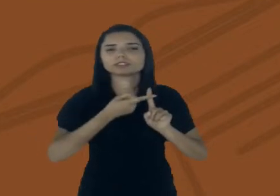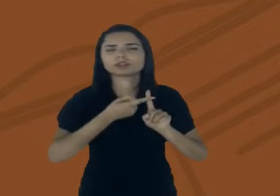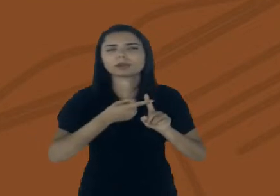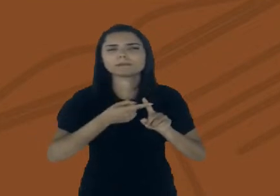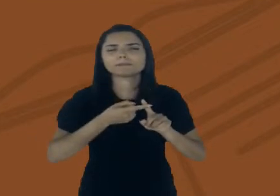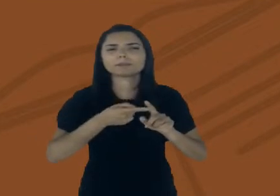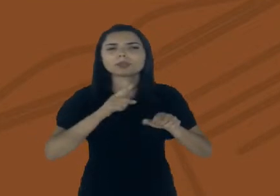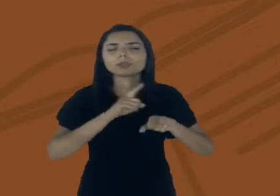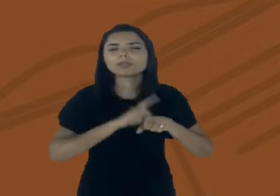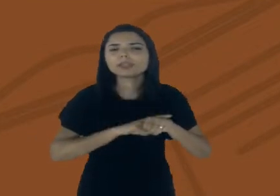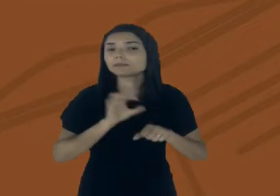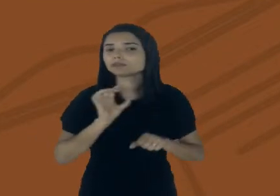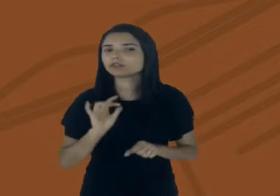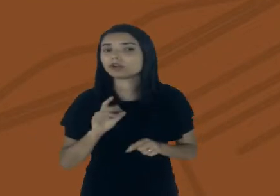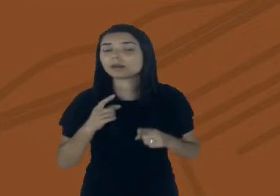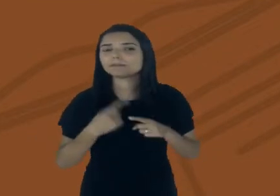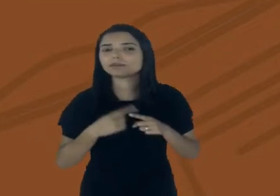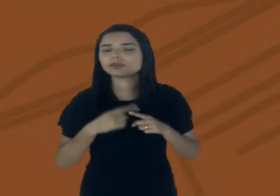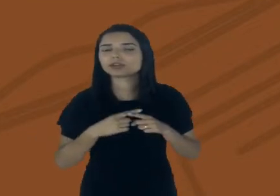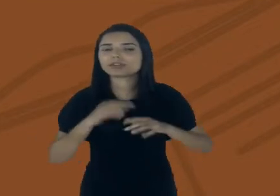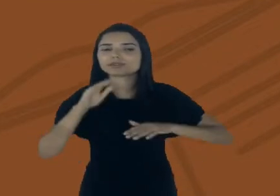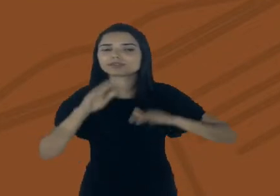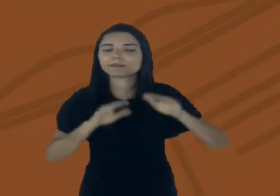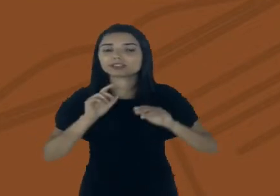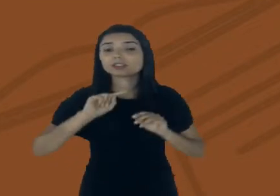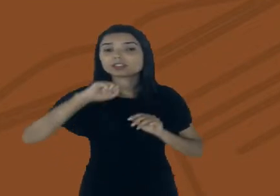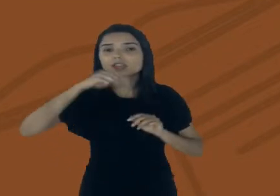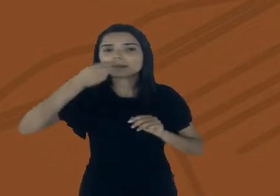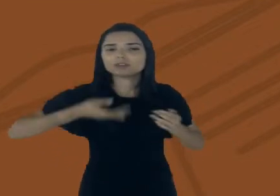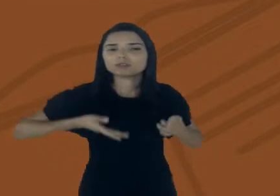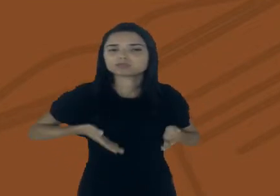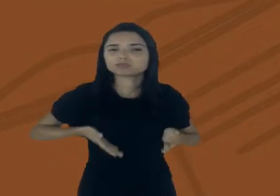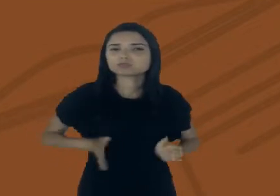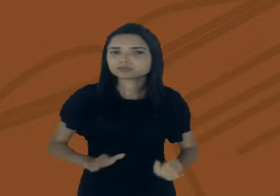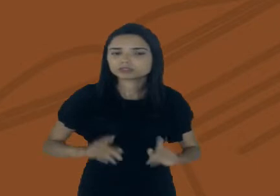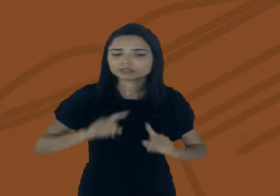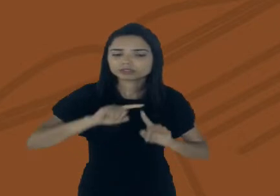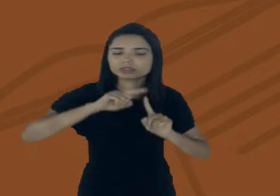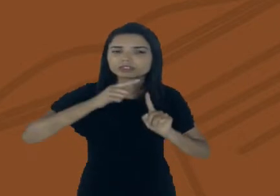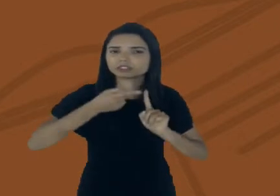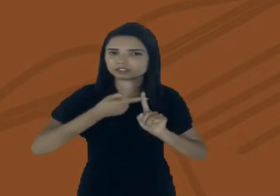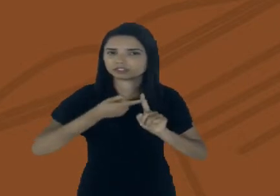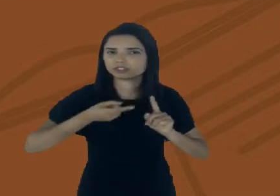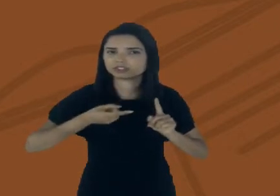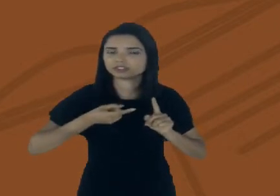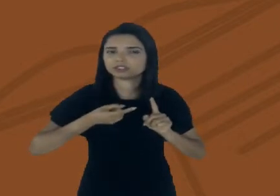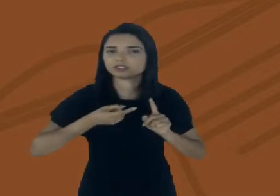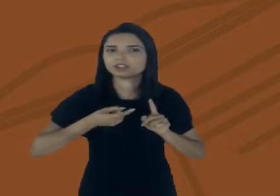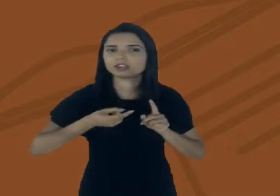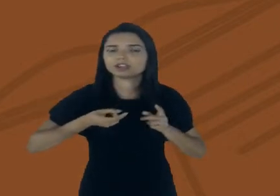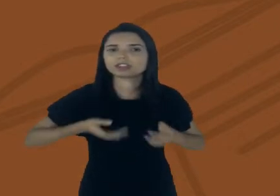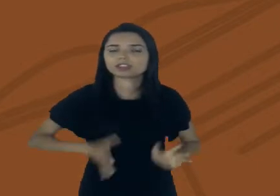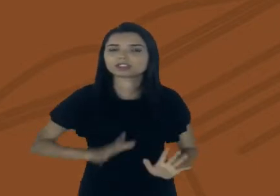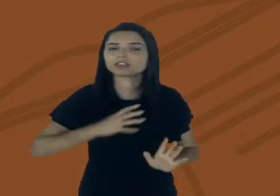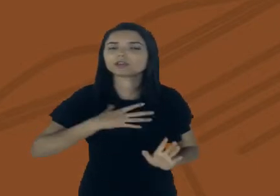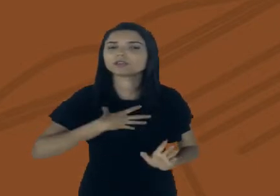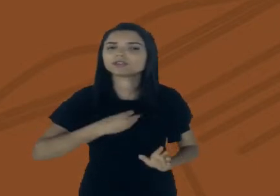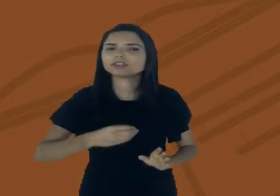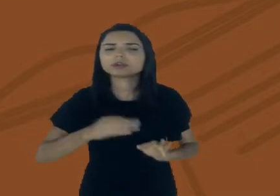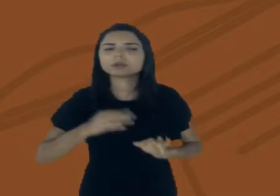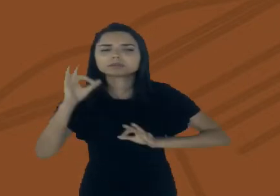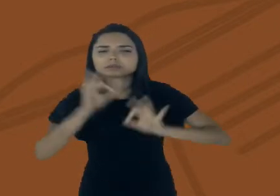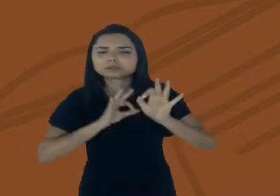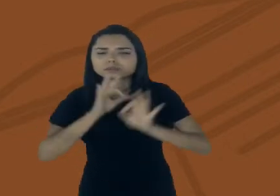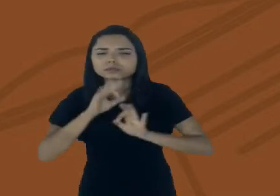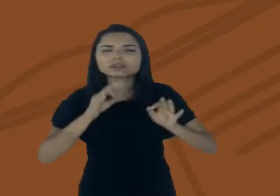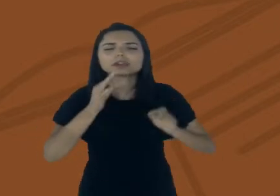Porque depois do período de gestação, se a gestante ela tiver os cuidados cabíveis, se organizar tudo direitinho, ela não